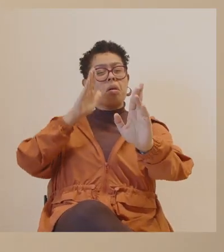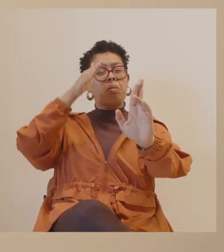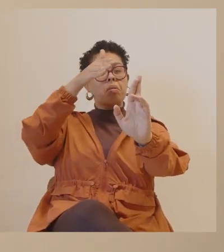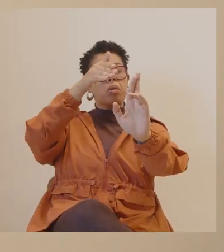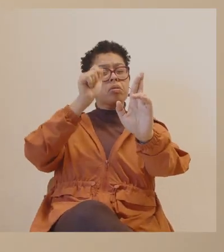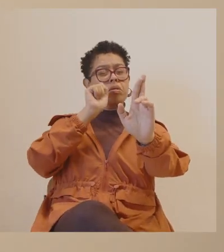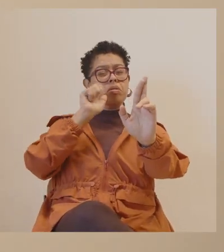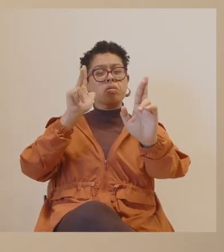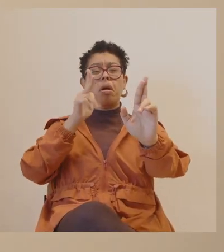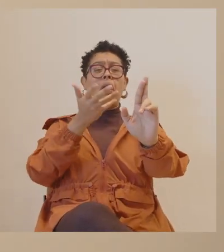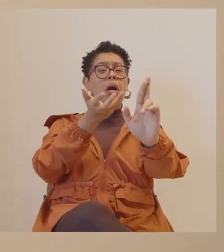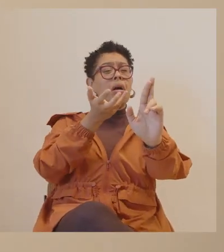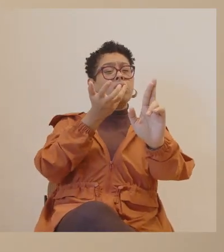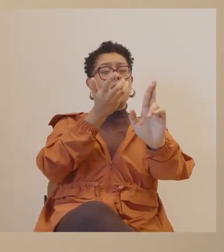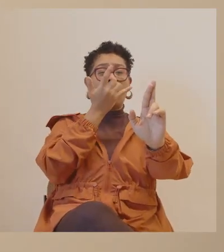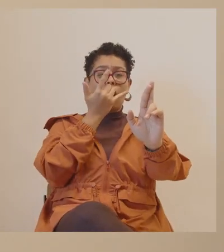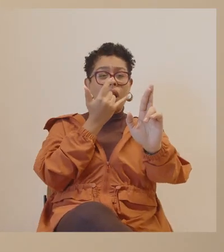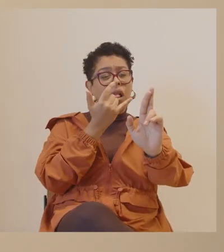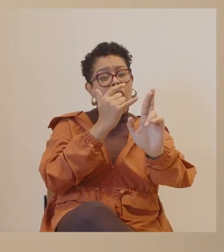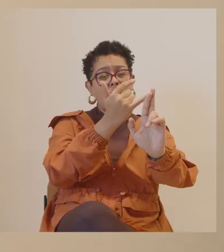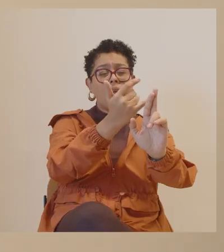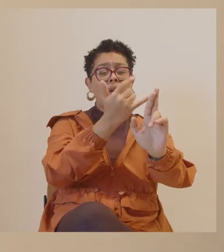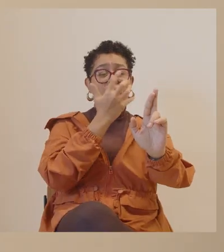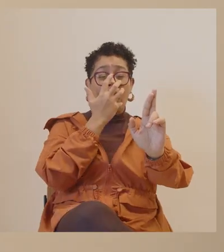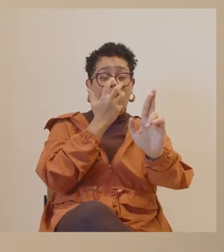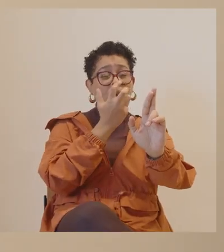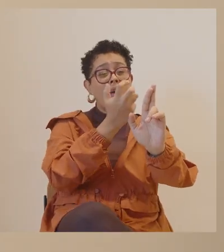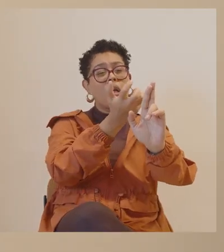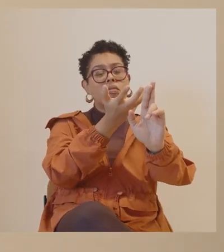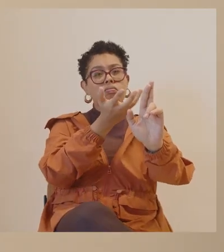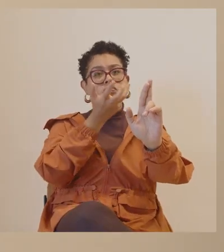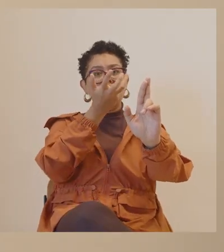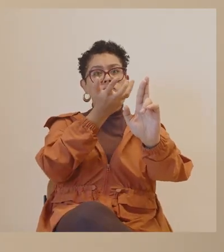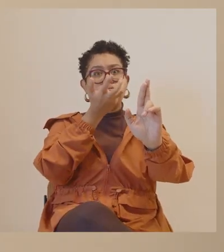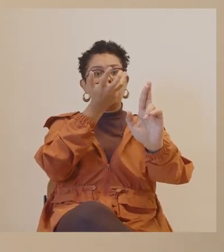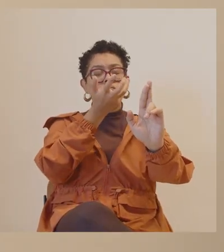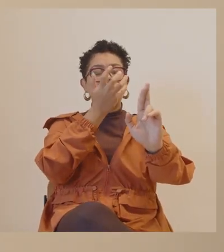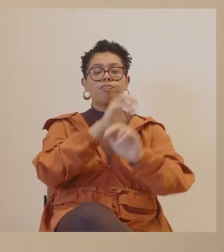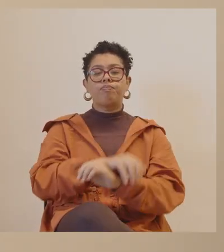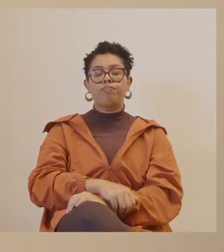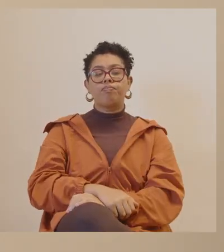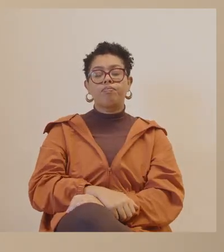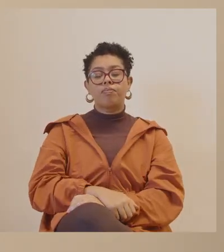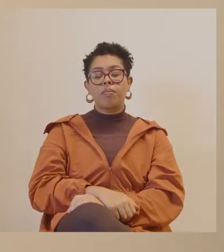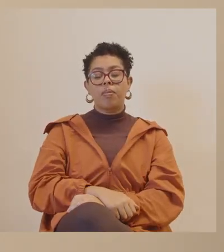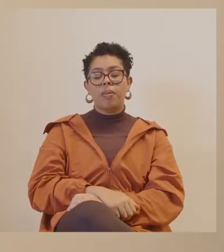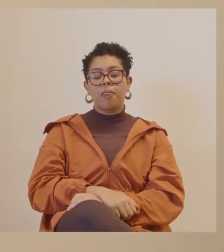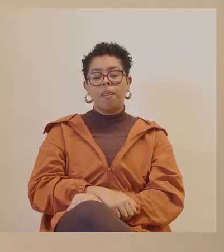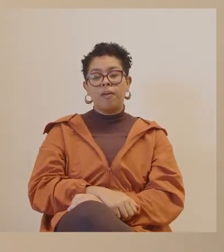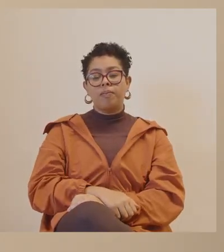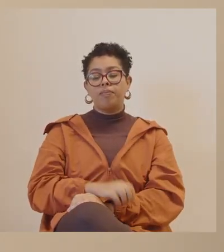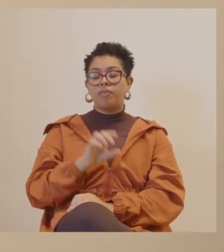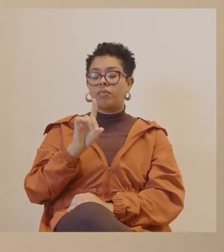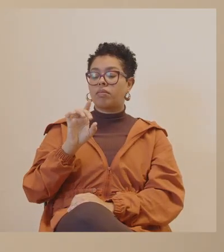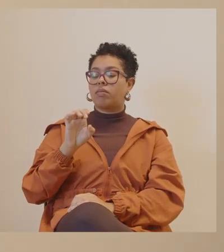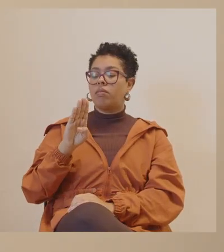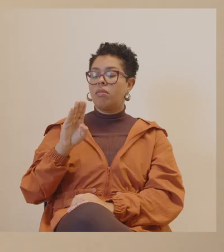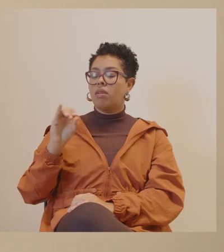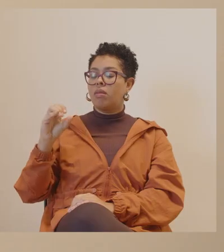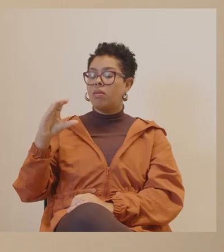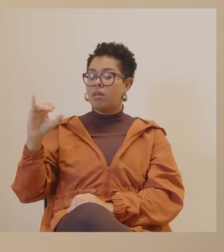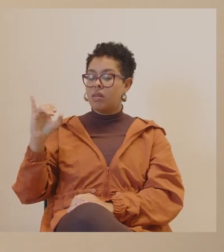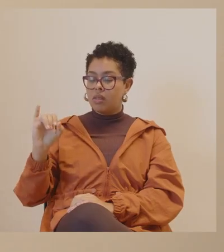desperta desejos e amores e assim, né? E que o Debussy